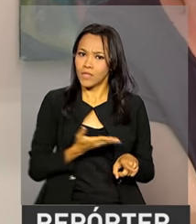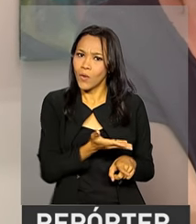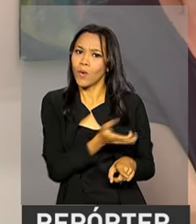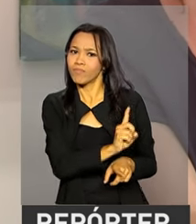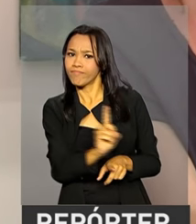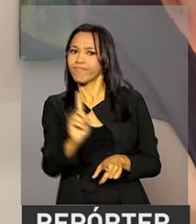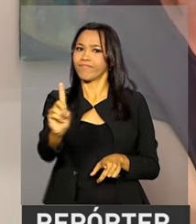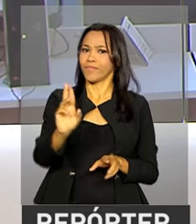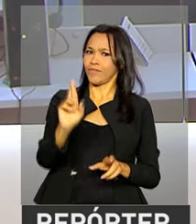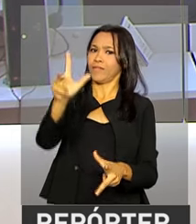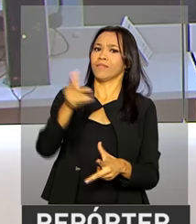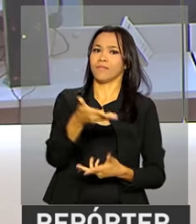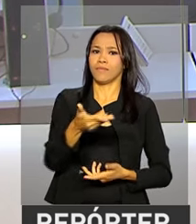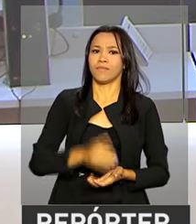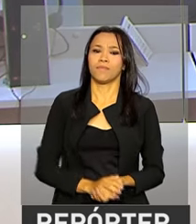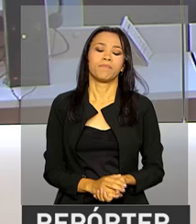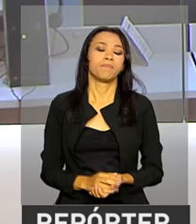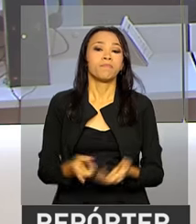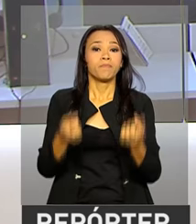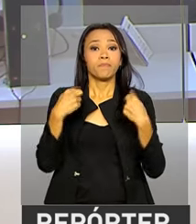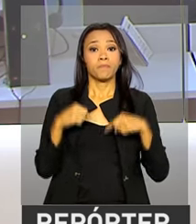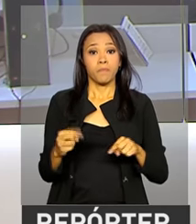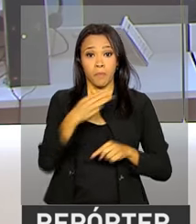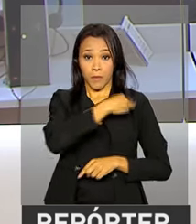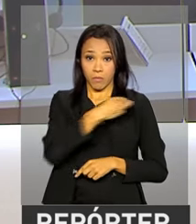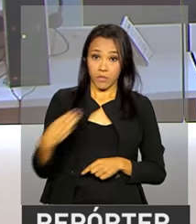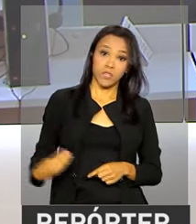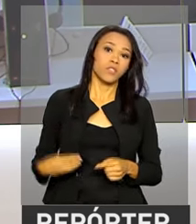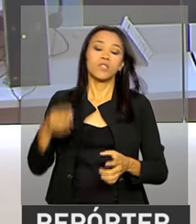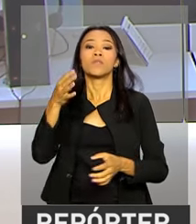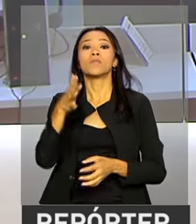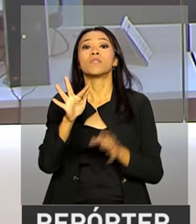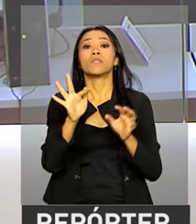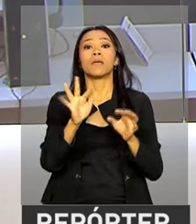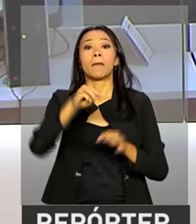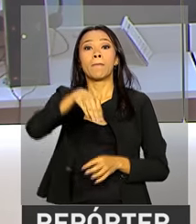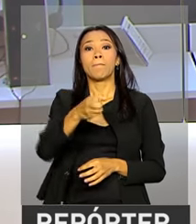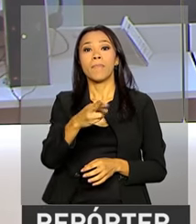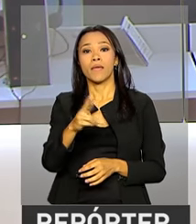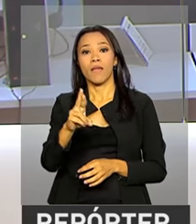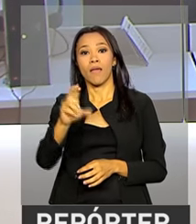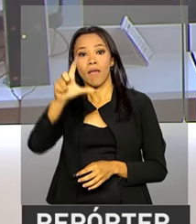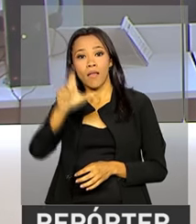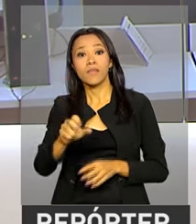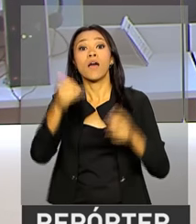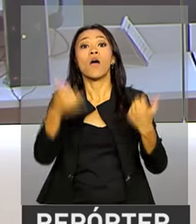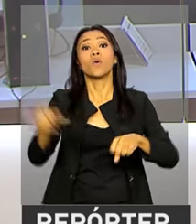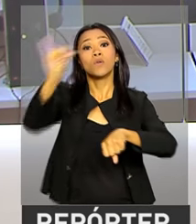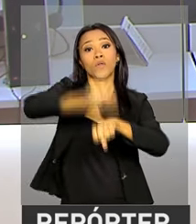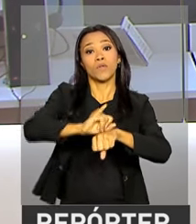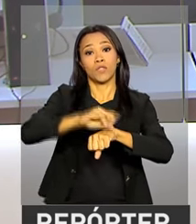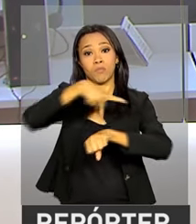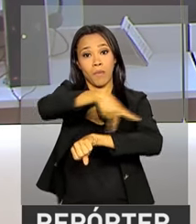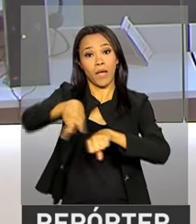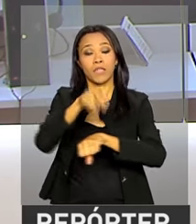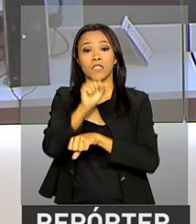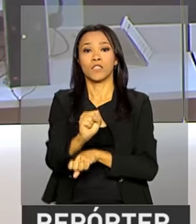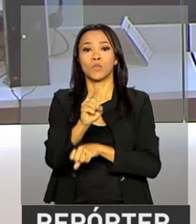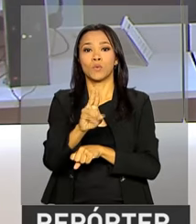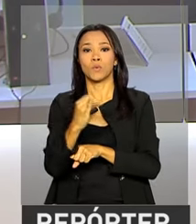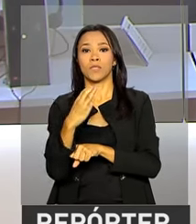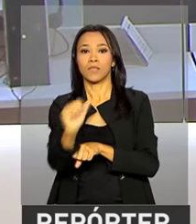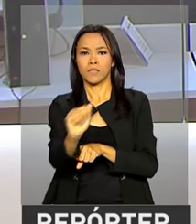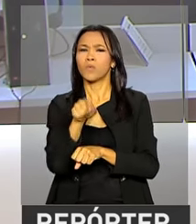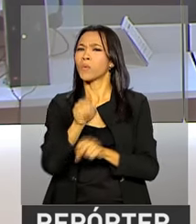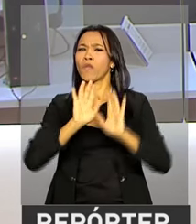outra impressão o ministro da Fazenda Henrique merelles está em davs na Suíça onde participa do fórum econômico